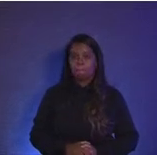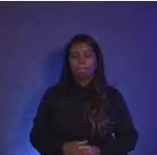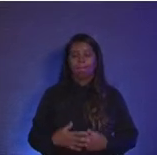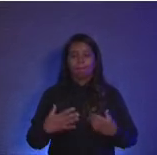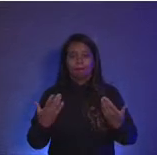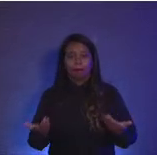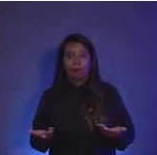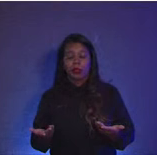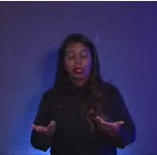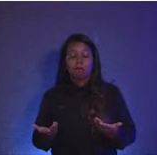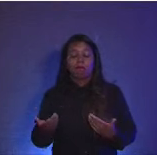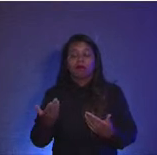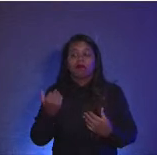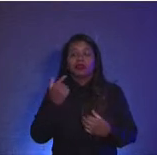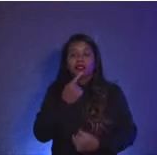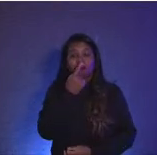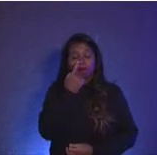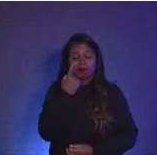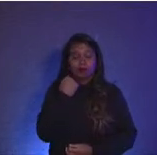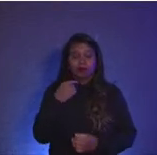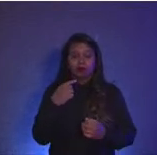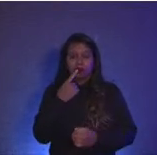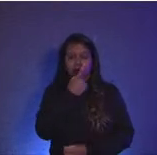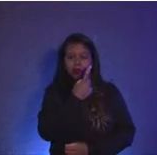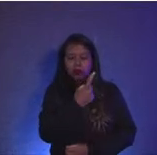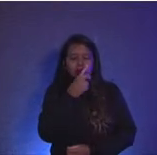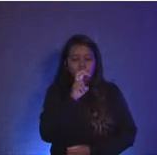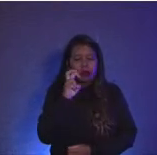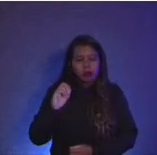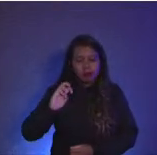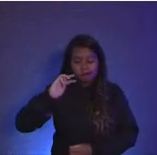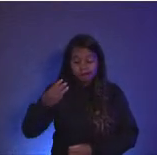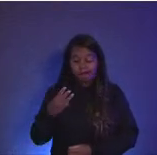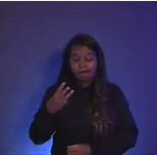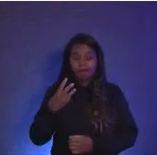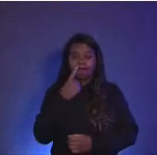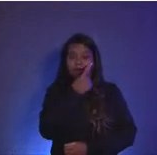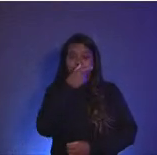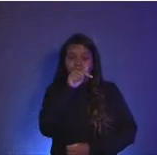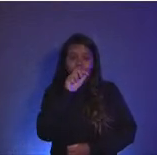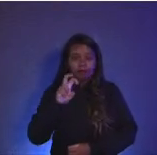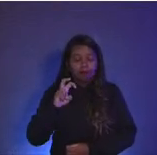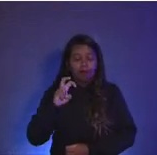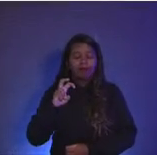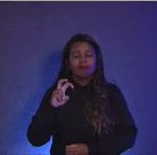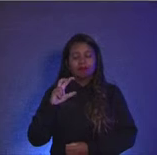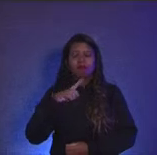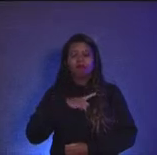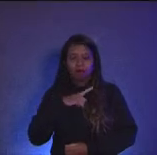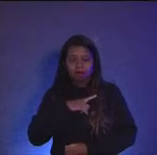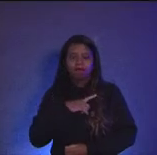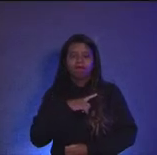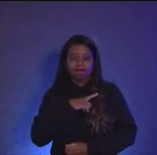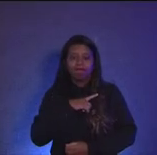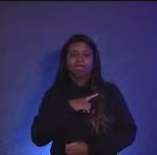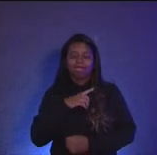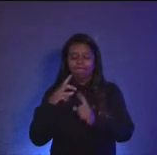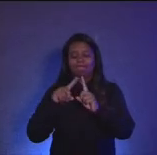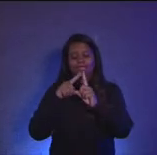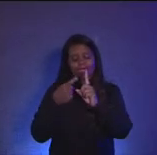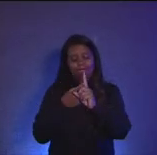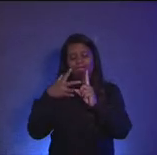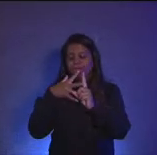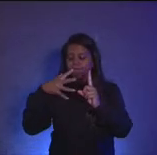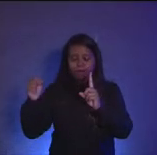Bom, dos 5.570 municípios brasileiros, 175 fizeram algum procedimento. 7 cidades concentram 51% dos abortos. Então,